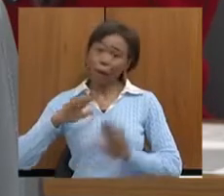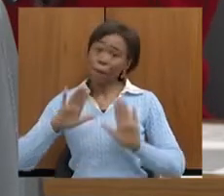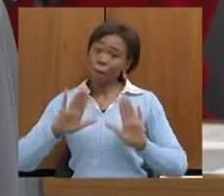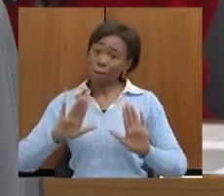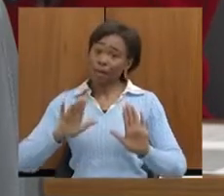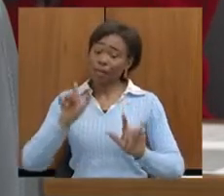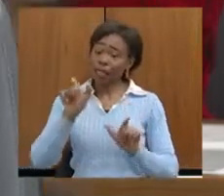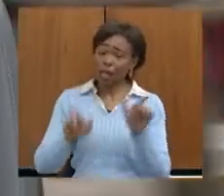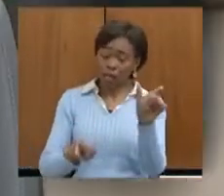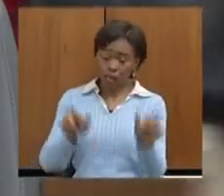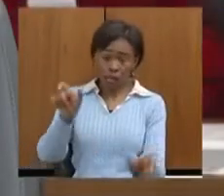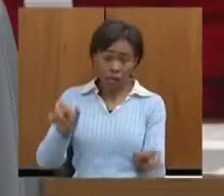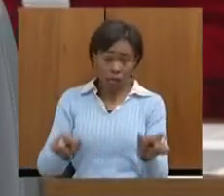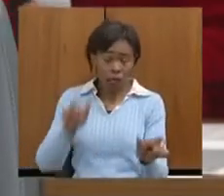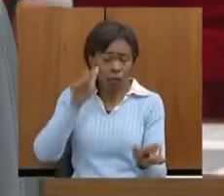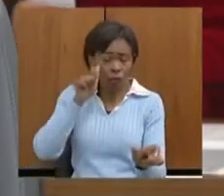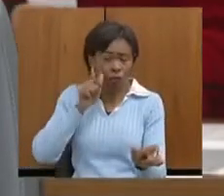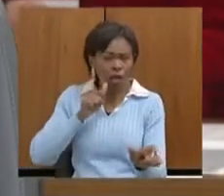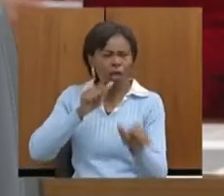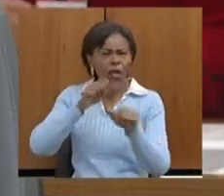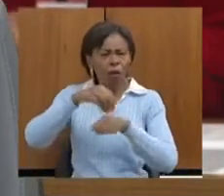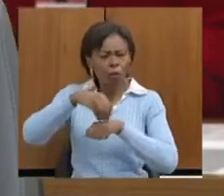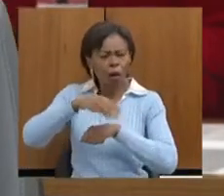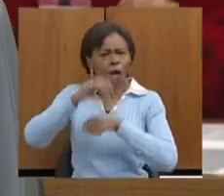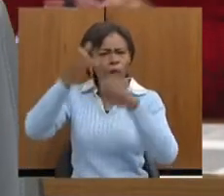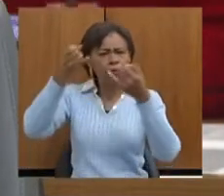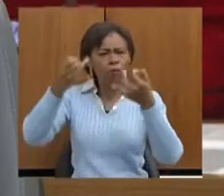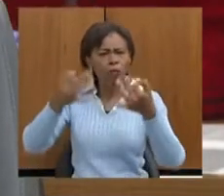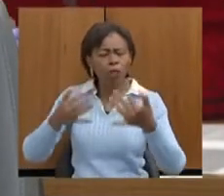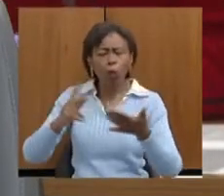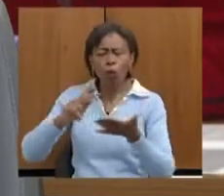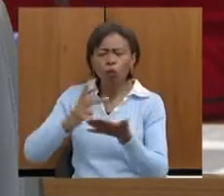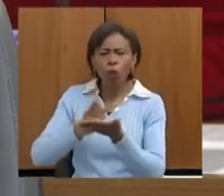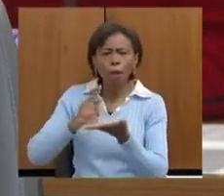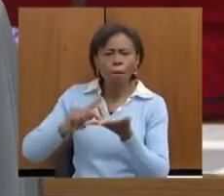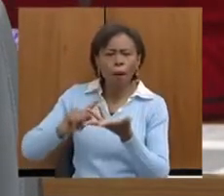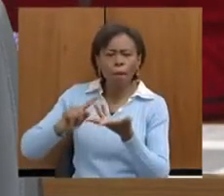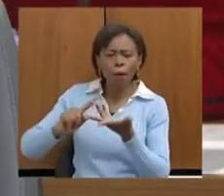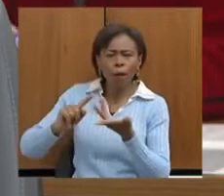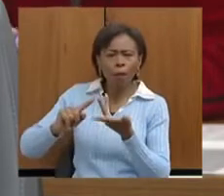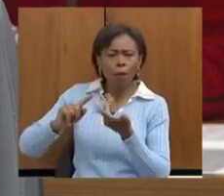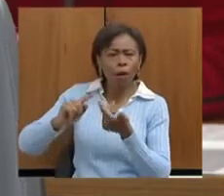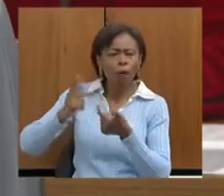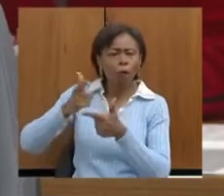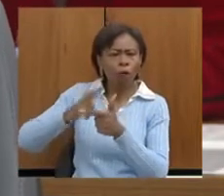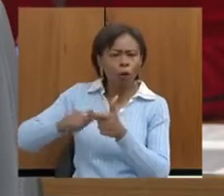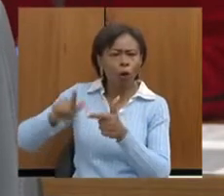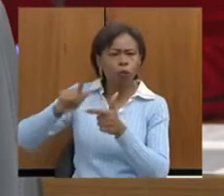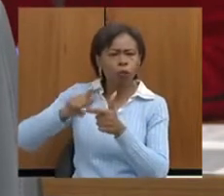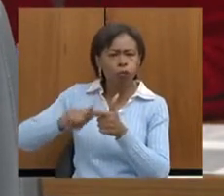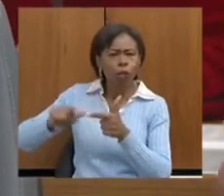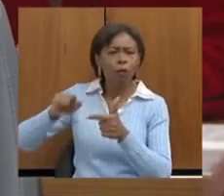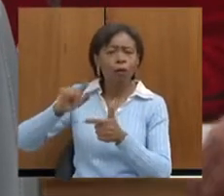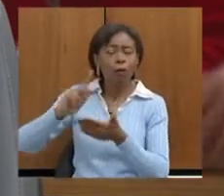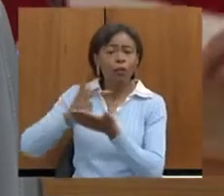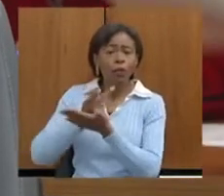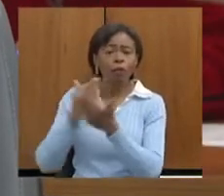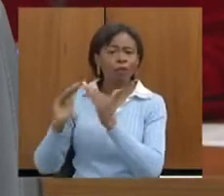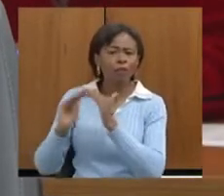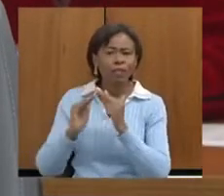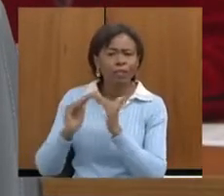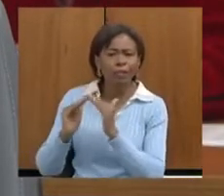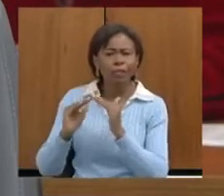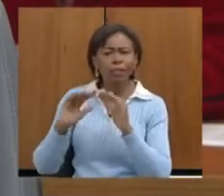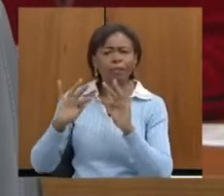trazendo o relato do que aconteceu com seus vizinhos com as suas famílias com as suas comunidades e